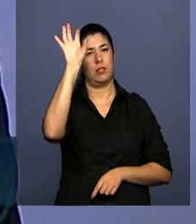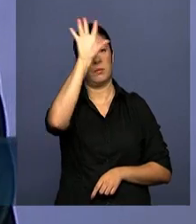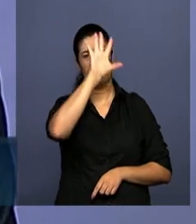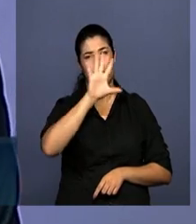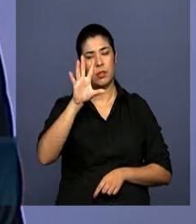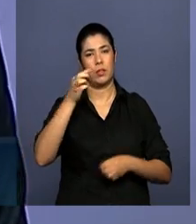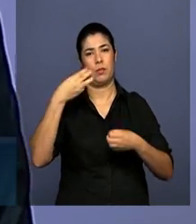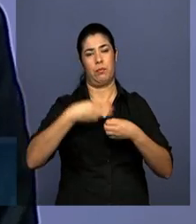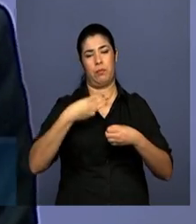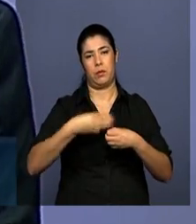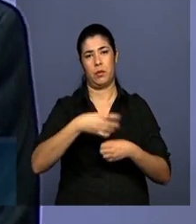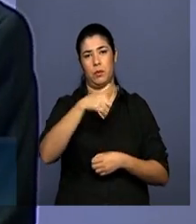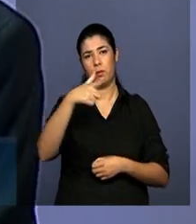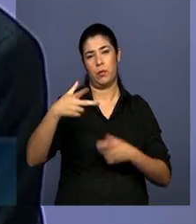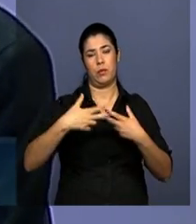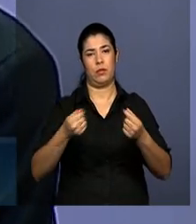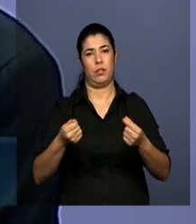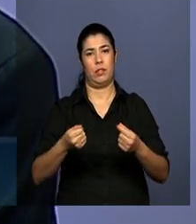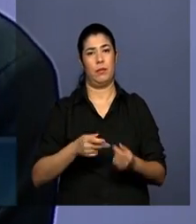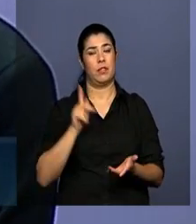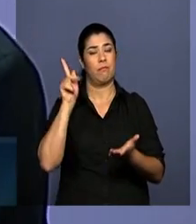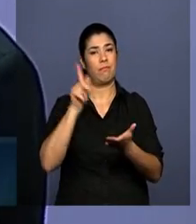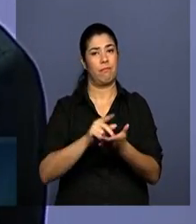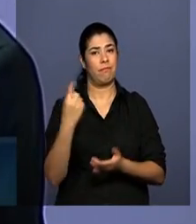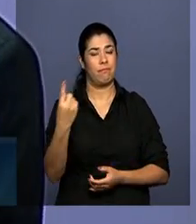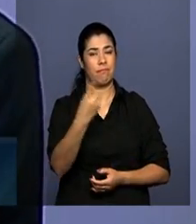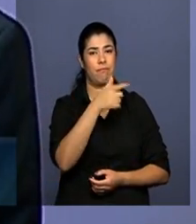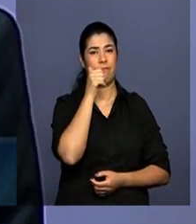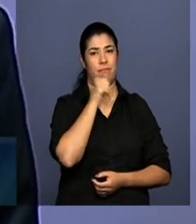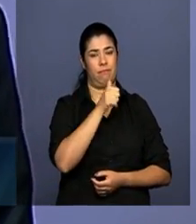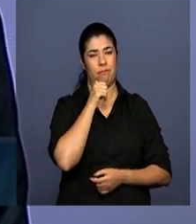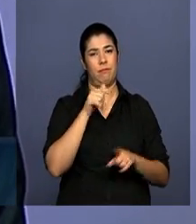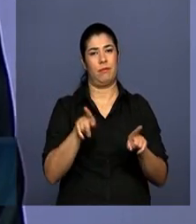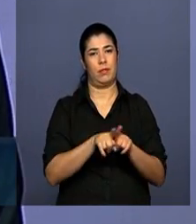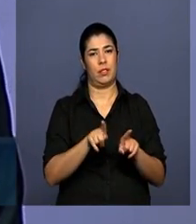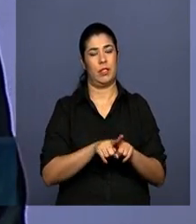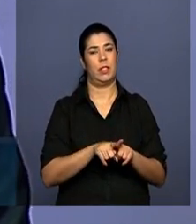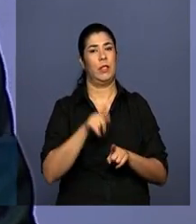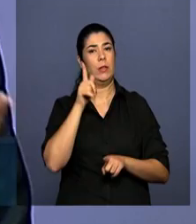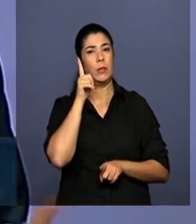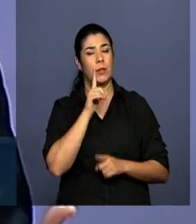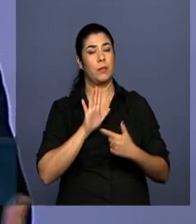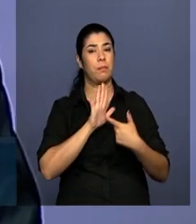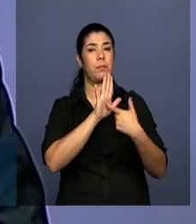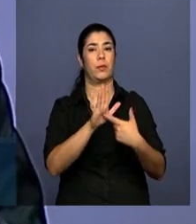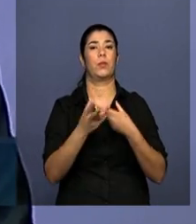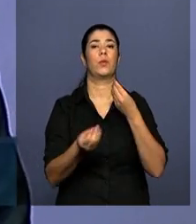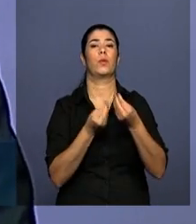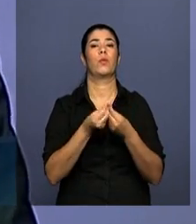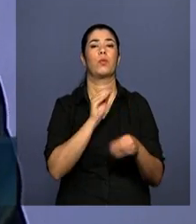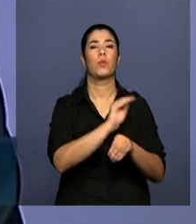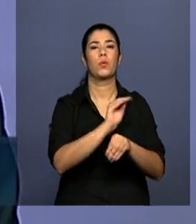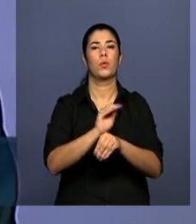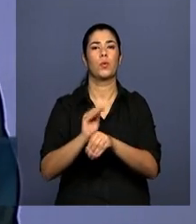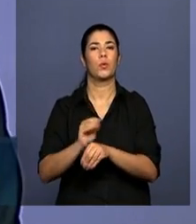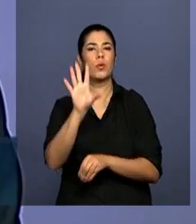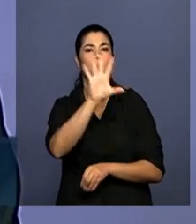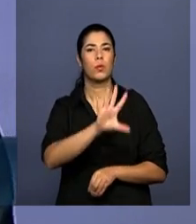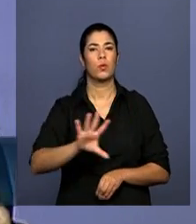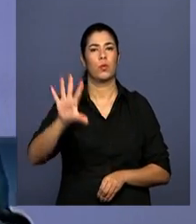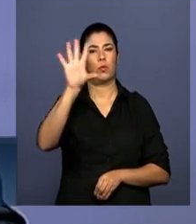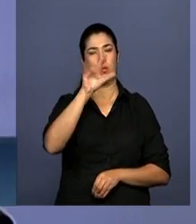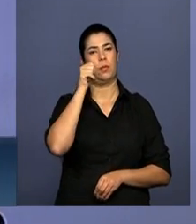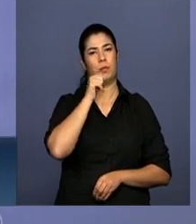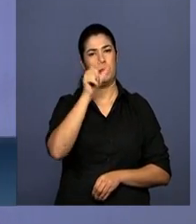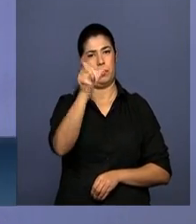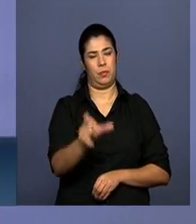para os municípios, né? Mas, concretamente, para cada uma das mulheres, conseguir ter a expressão de um cuidado integral.